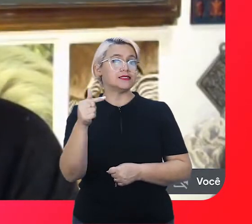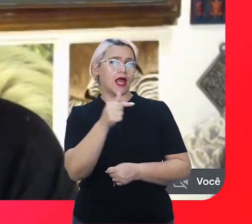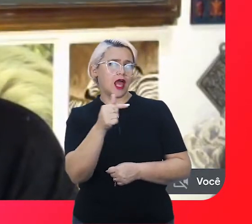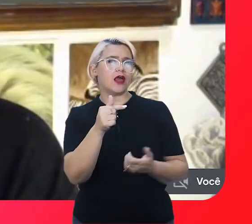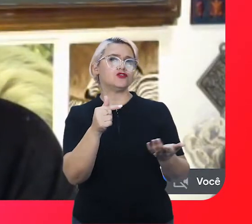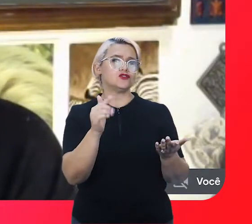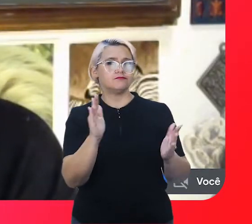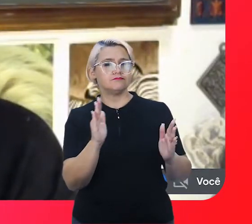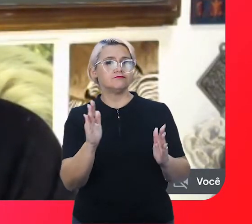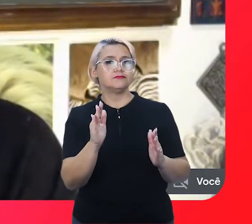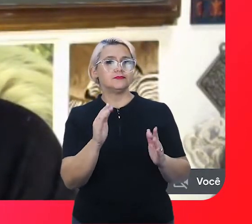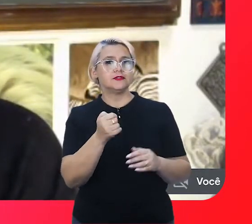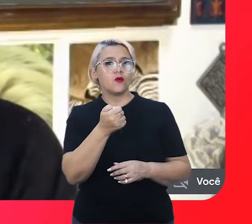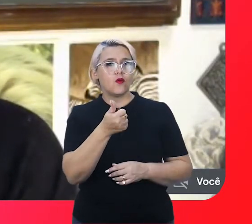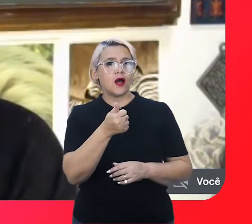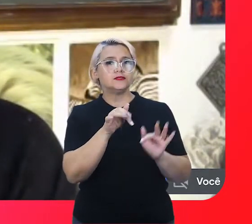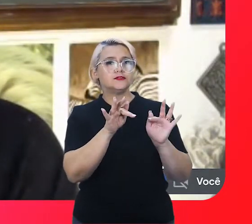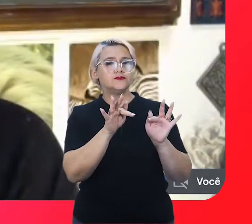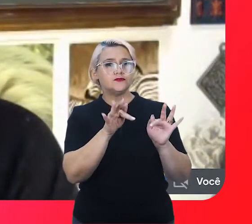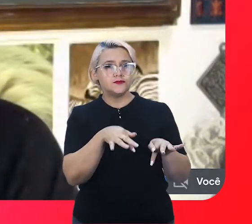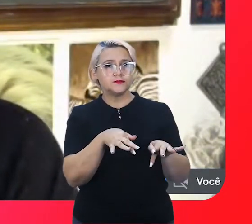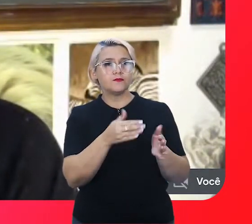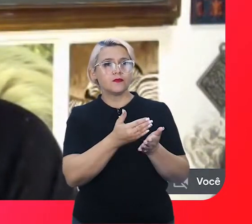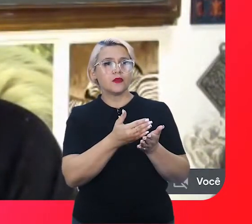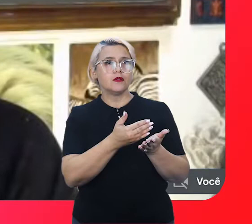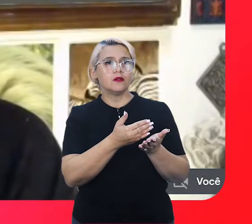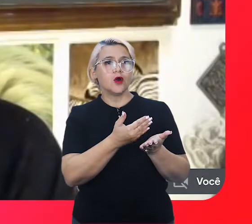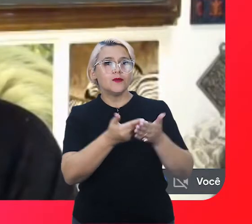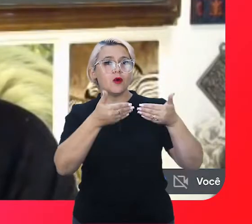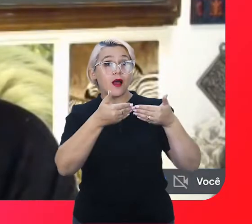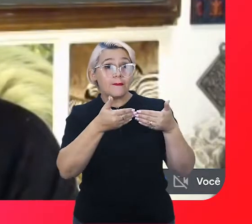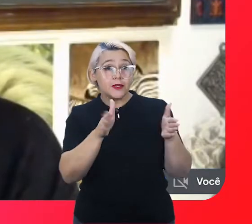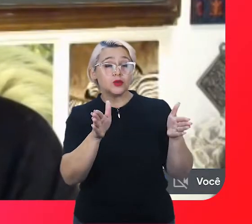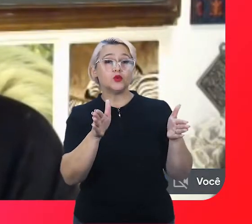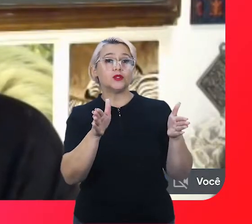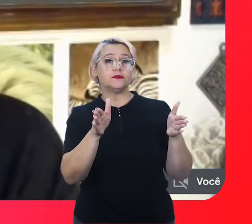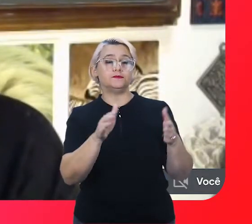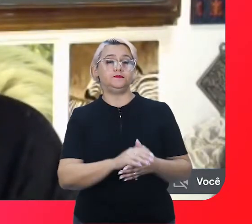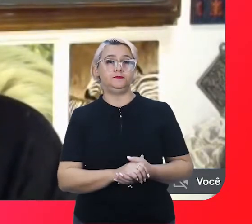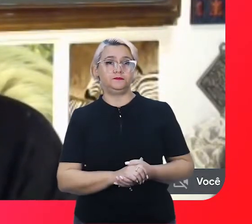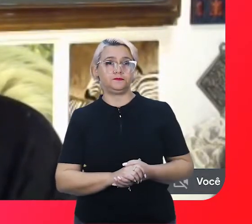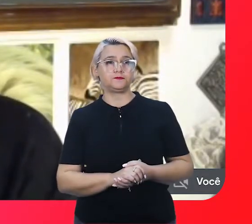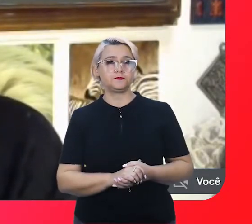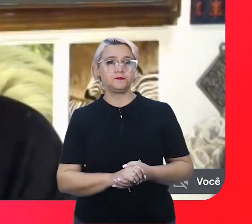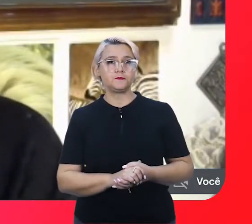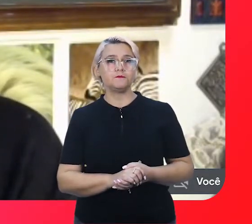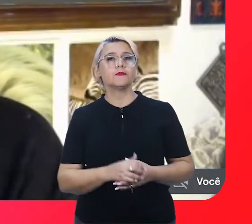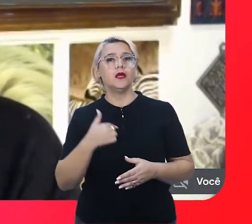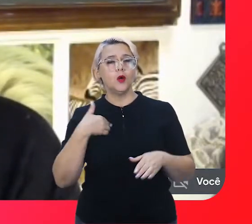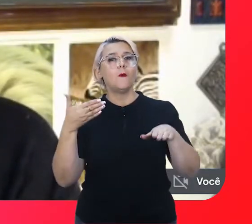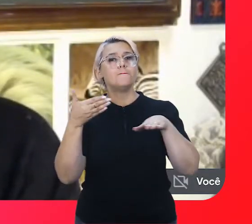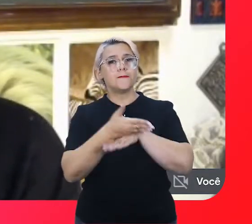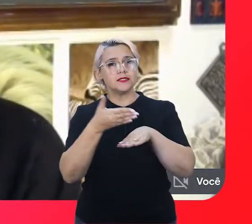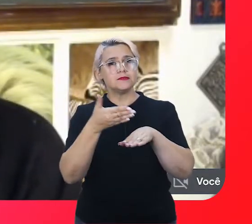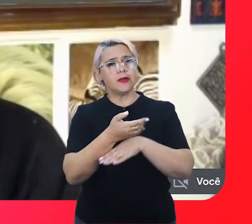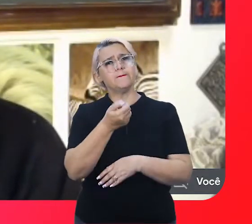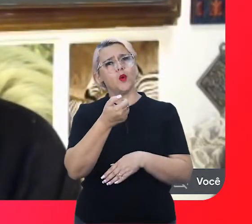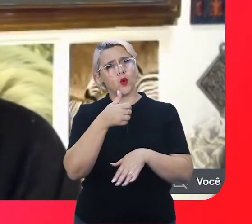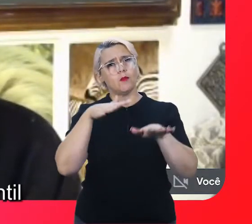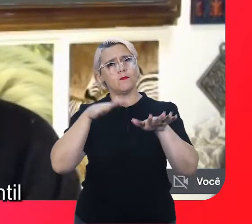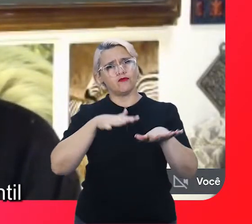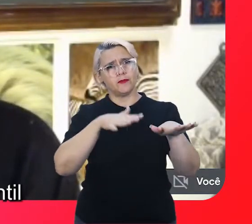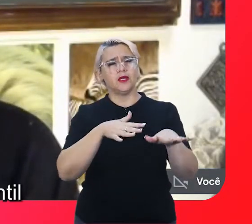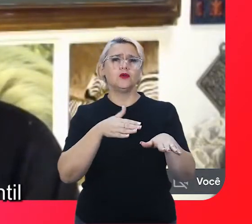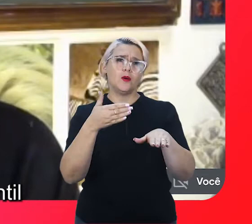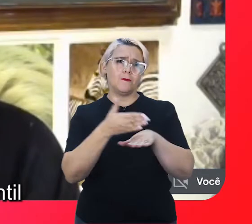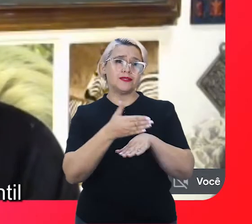77, estava acabando, estava começando a abertura, né? Uhum, E eu participei pouco,